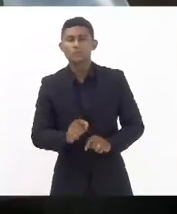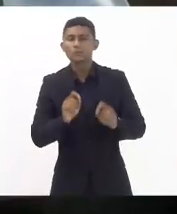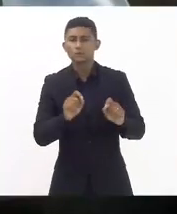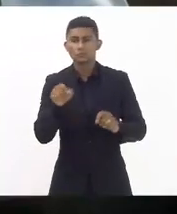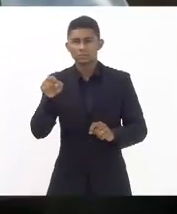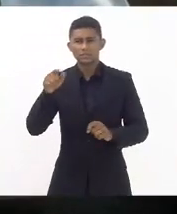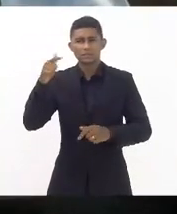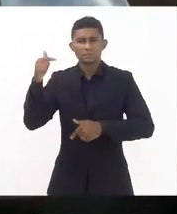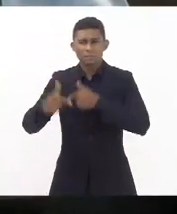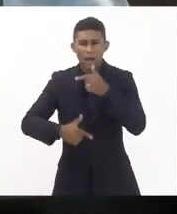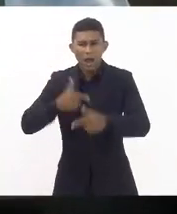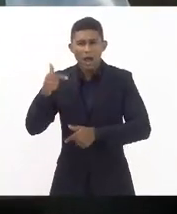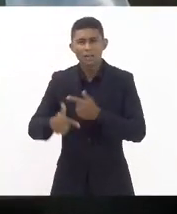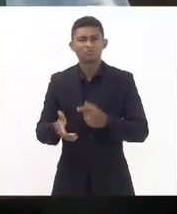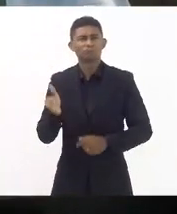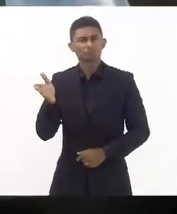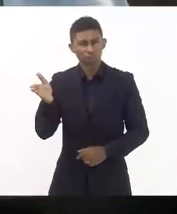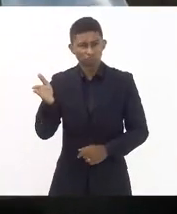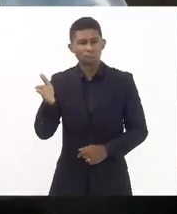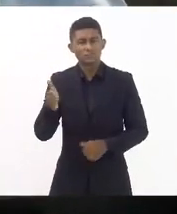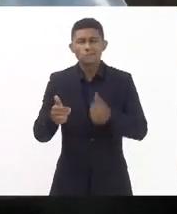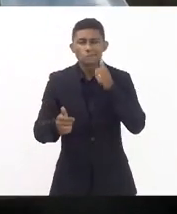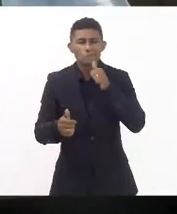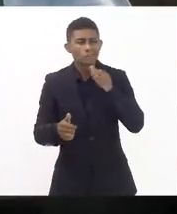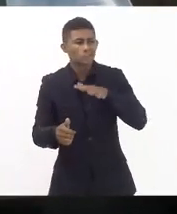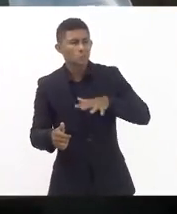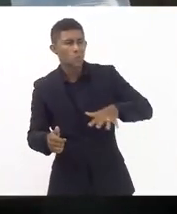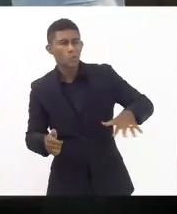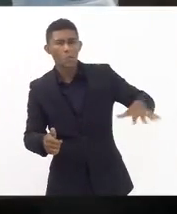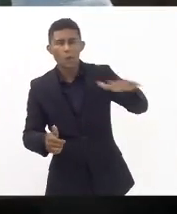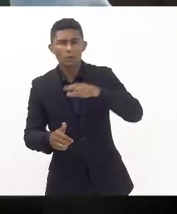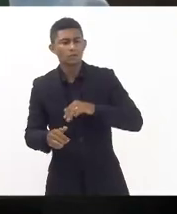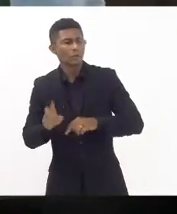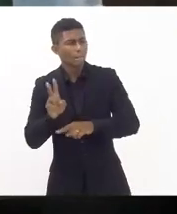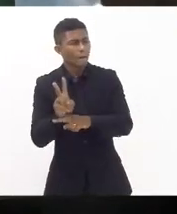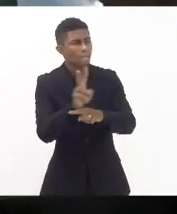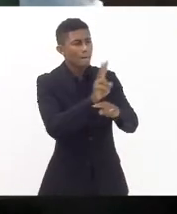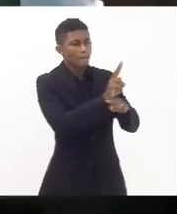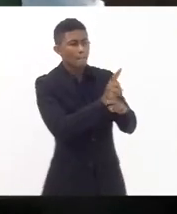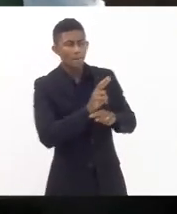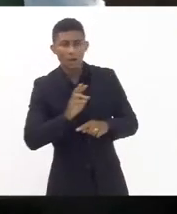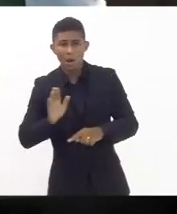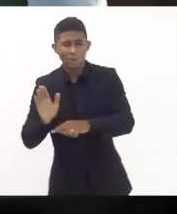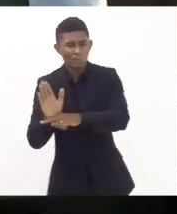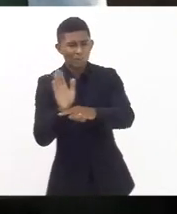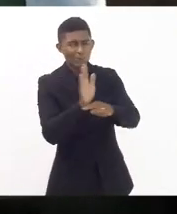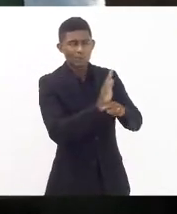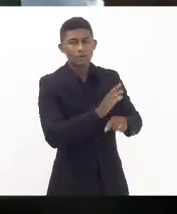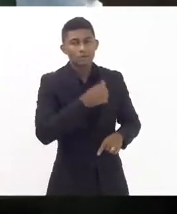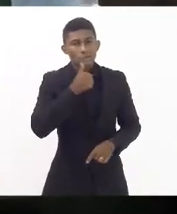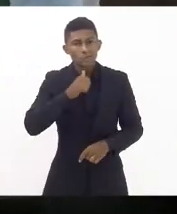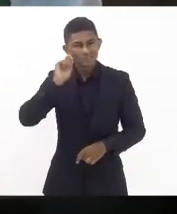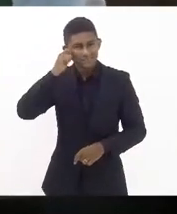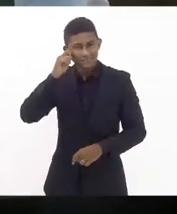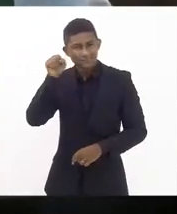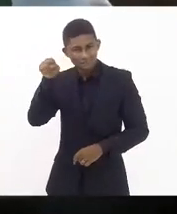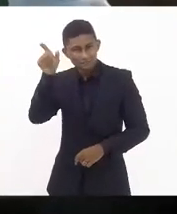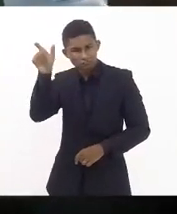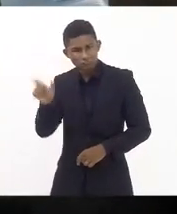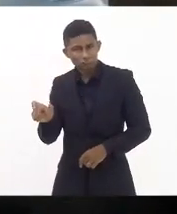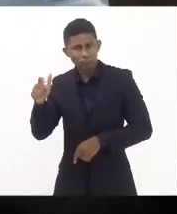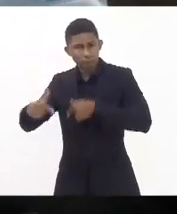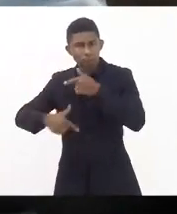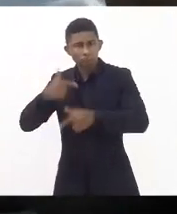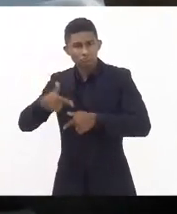você faz de defesa das mulheres, de defesa desse segmento de mulheres negras, que não,